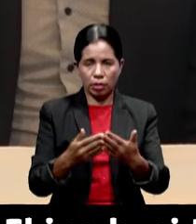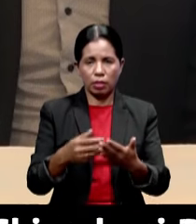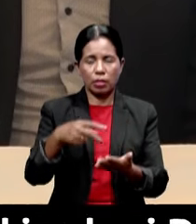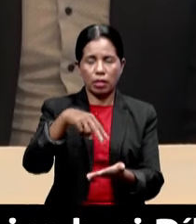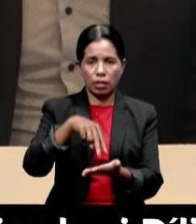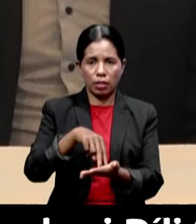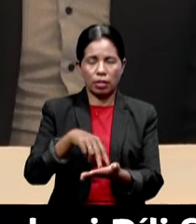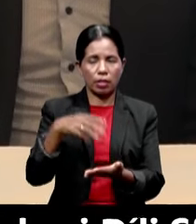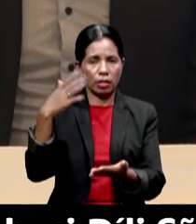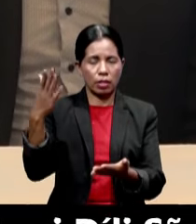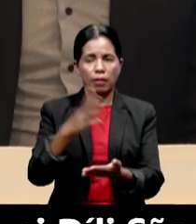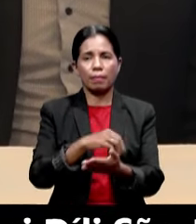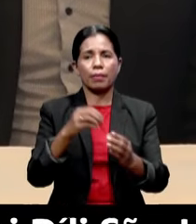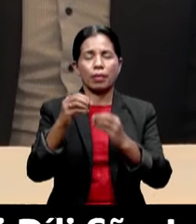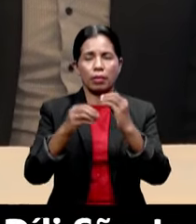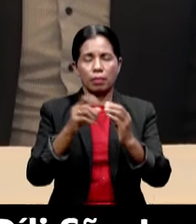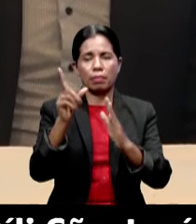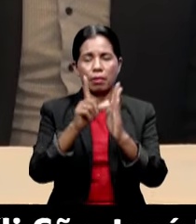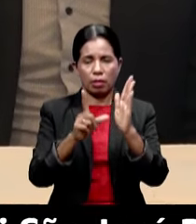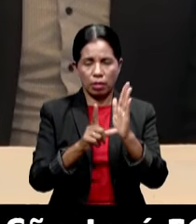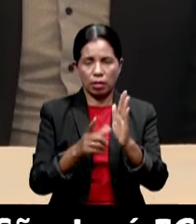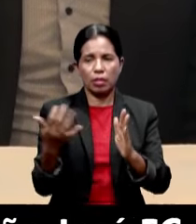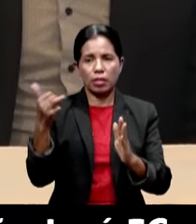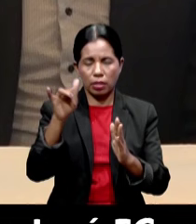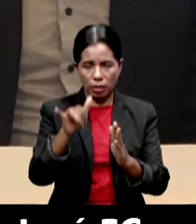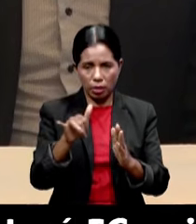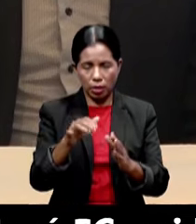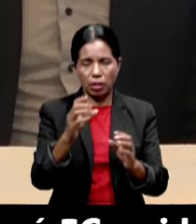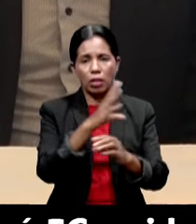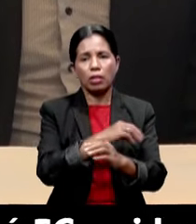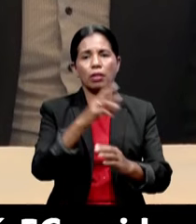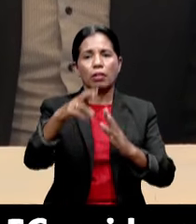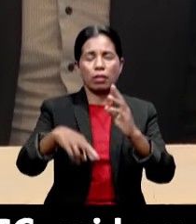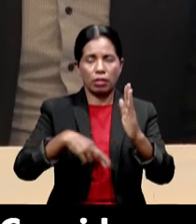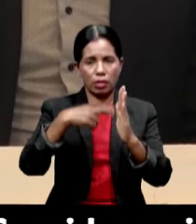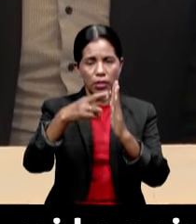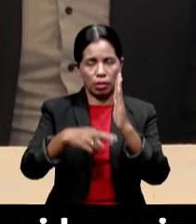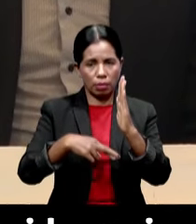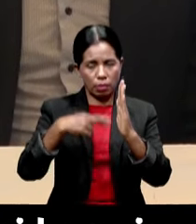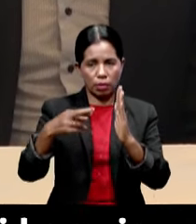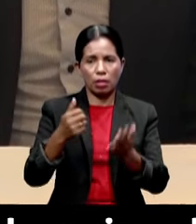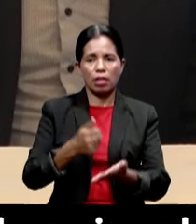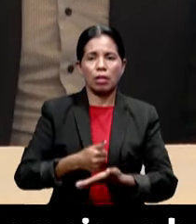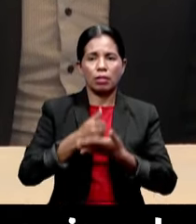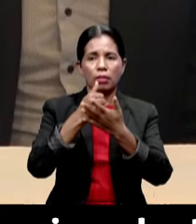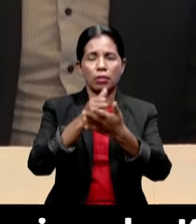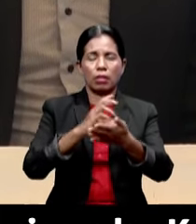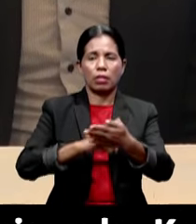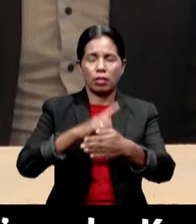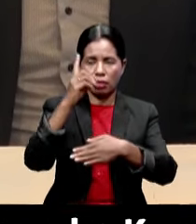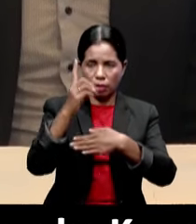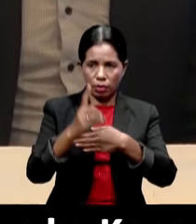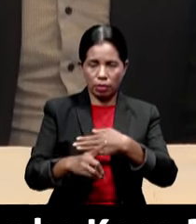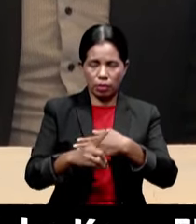estabelece enquadramento mais. Nomos regulamento, onde apoia desenvolvimento